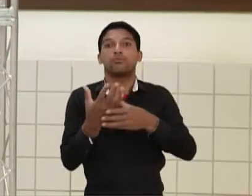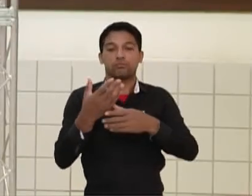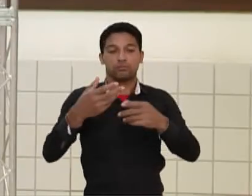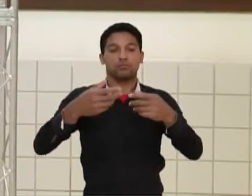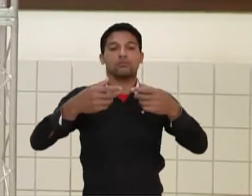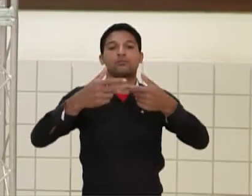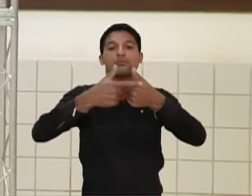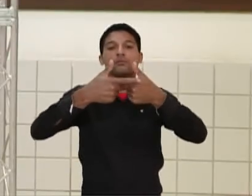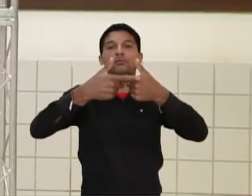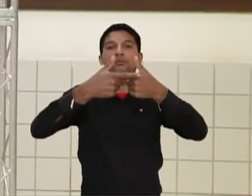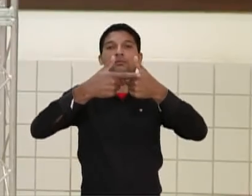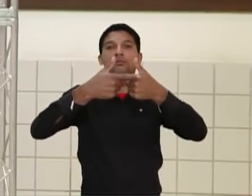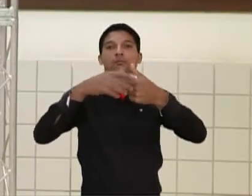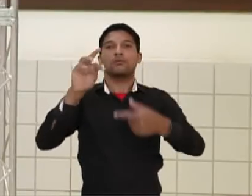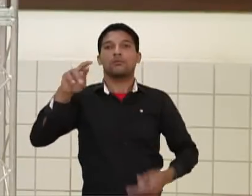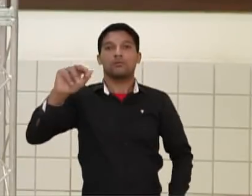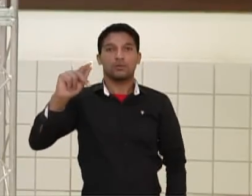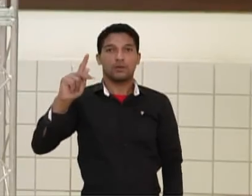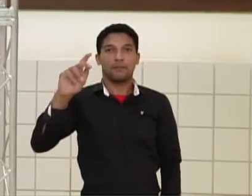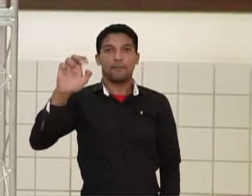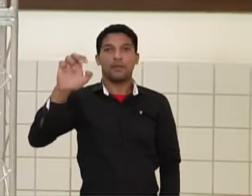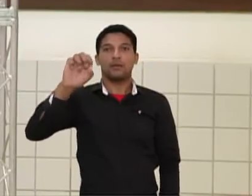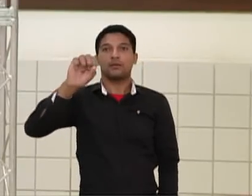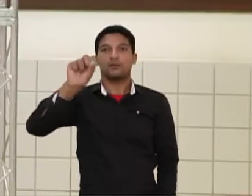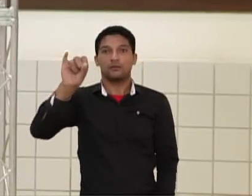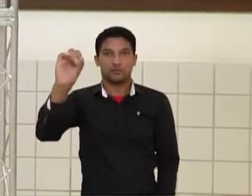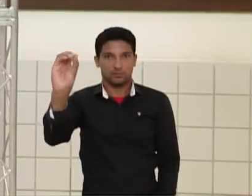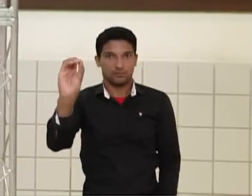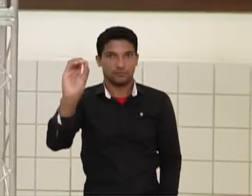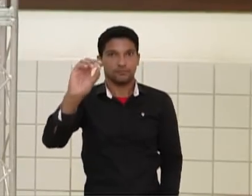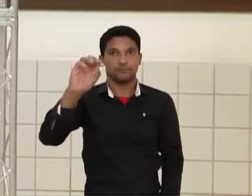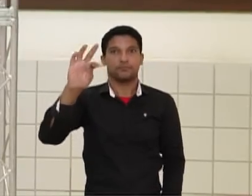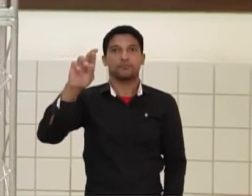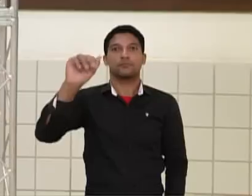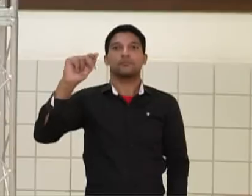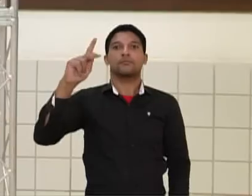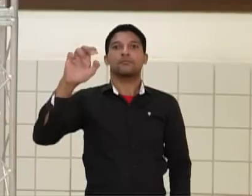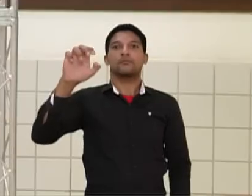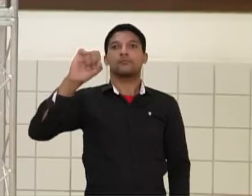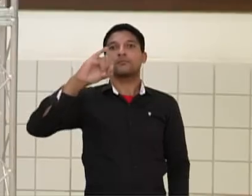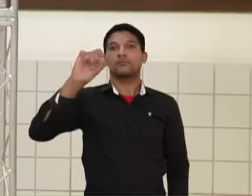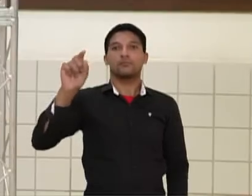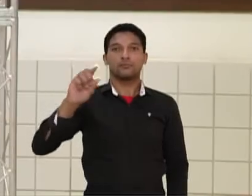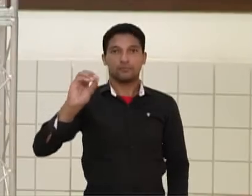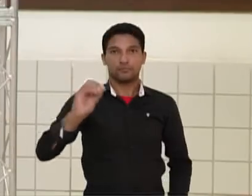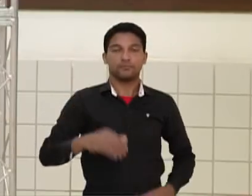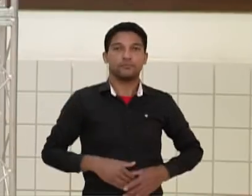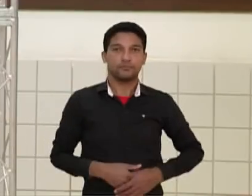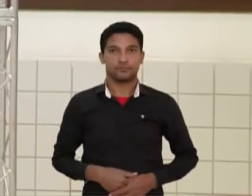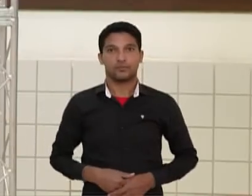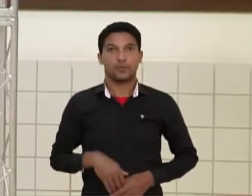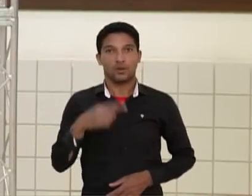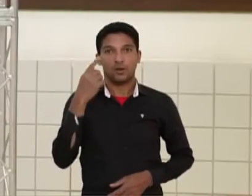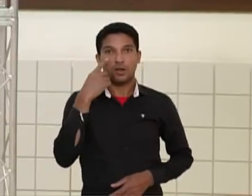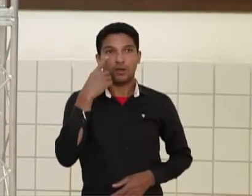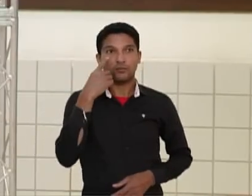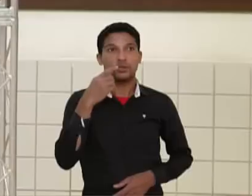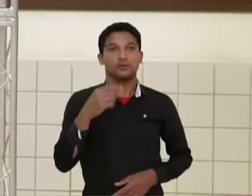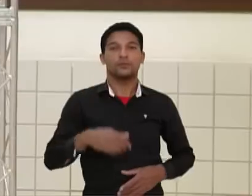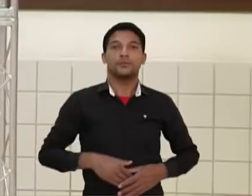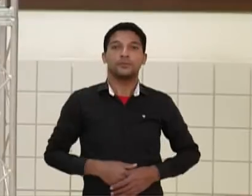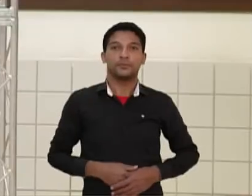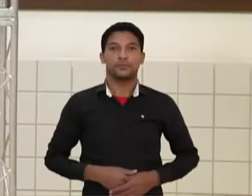você tem um trapézio retângulo. Se você cortou o triângulo isósceles, você tem um trapézio isósceles. Se você cortou o triângulo escaleno, você tem um trapézio